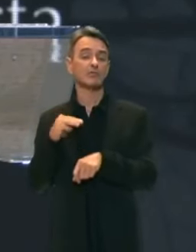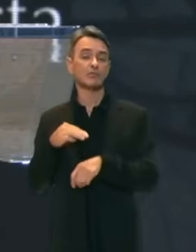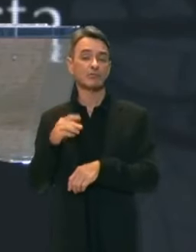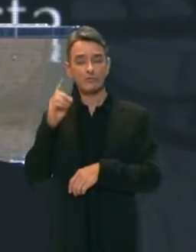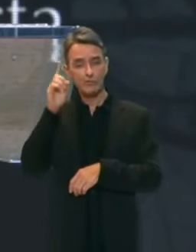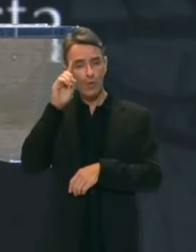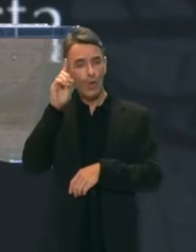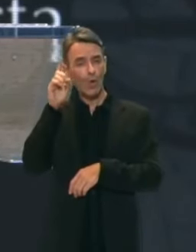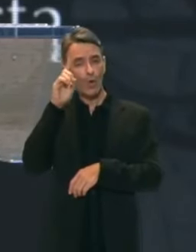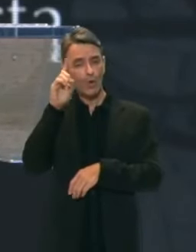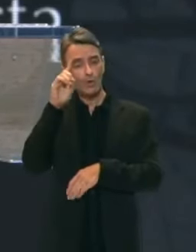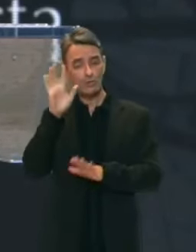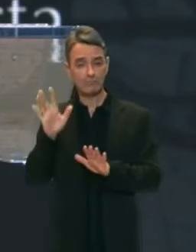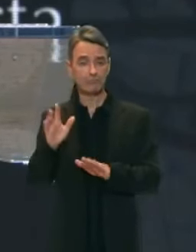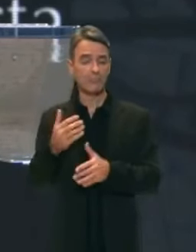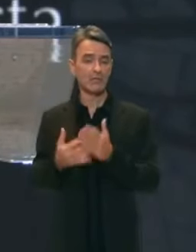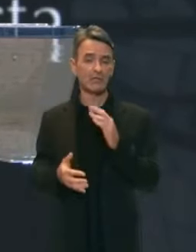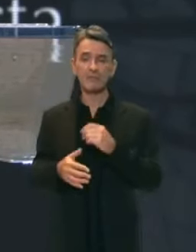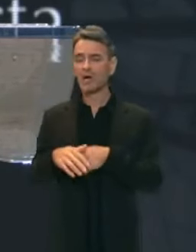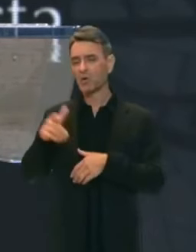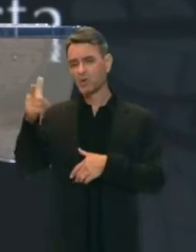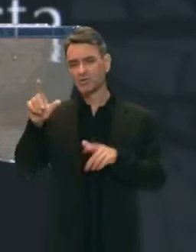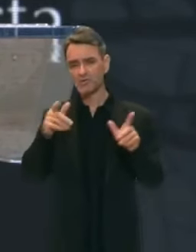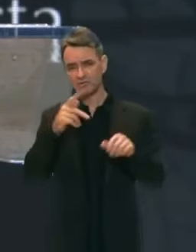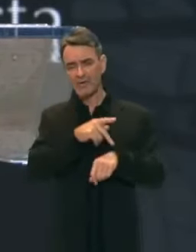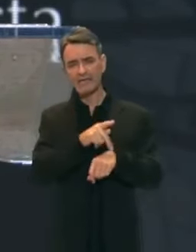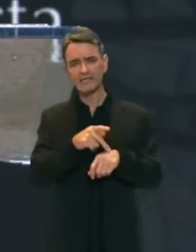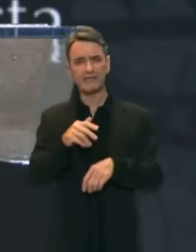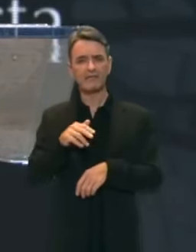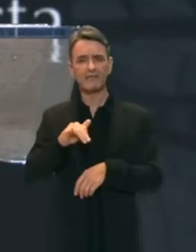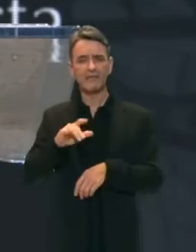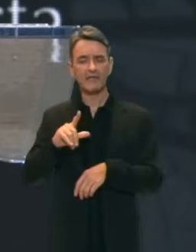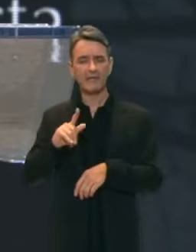só perdemos para Filipinas e a Colômbia.